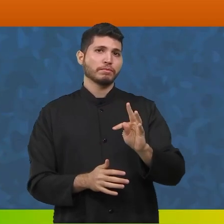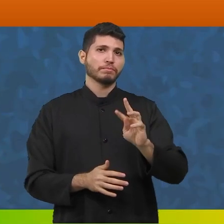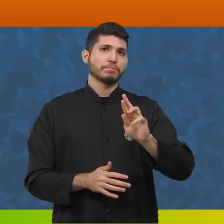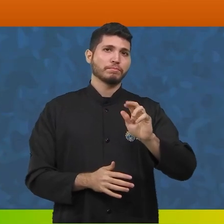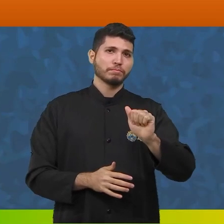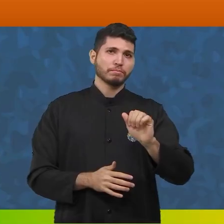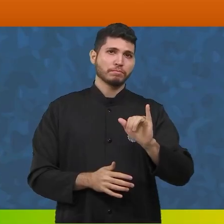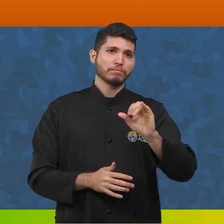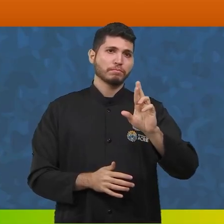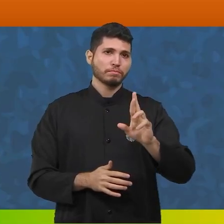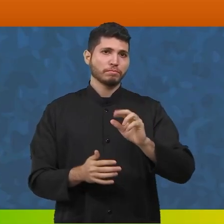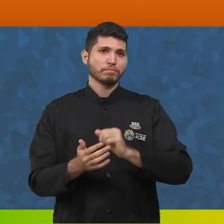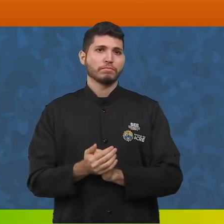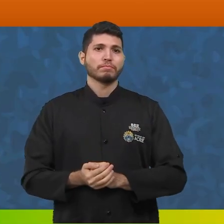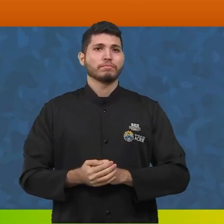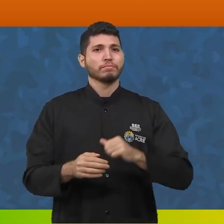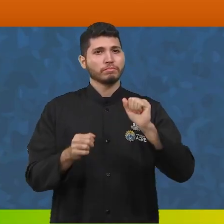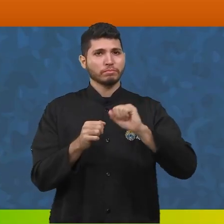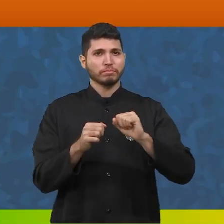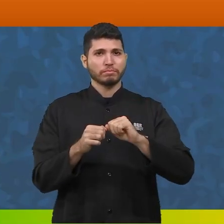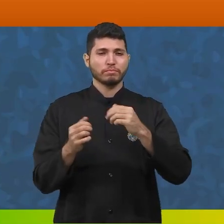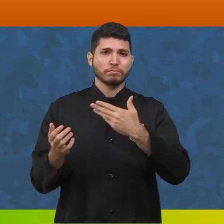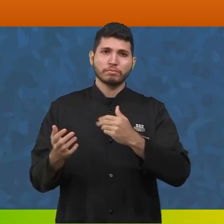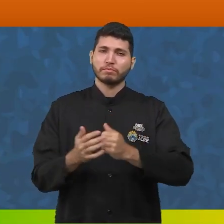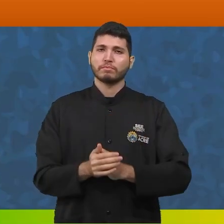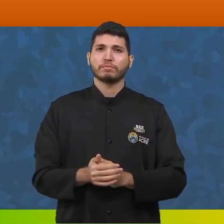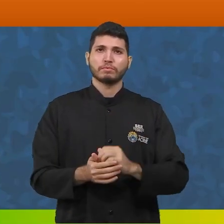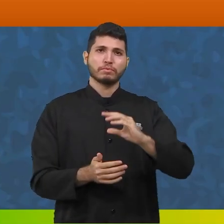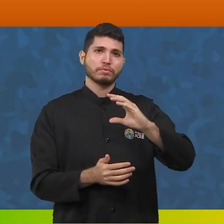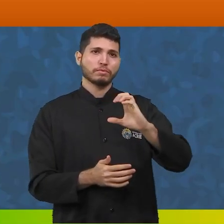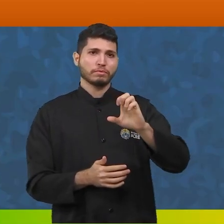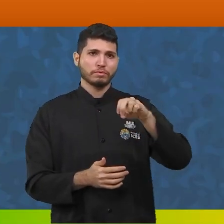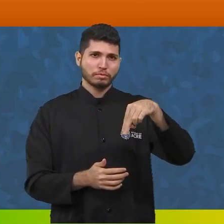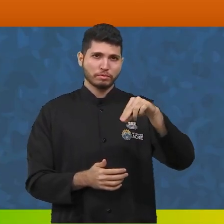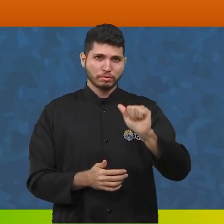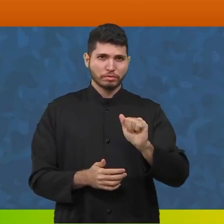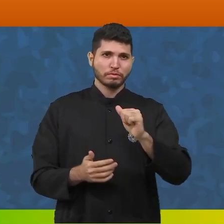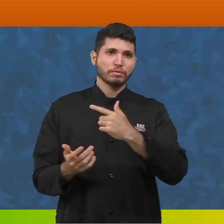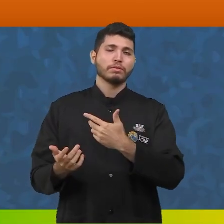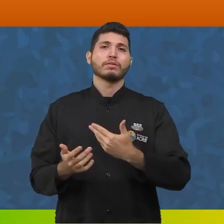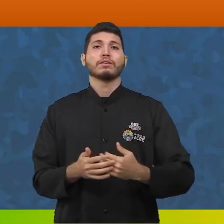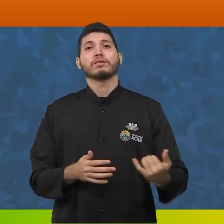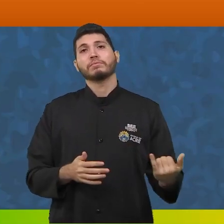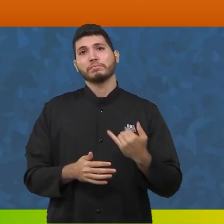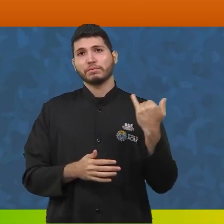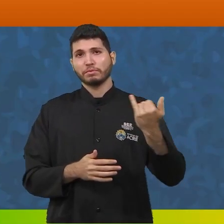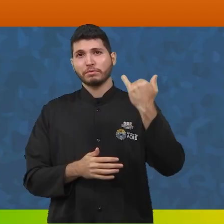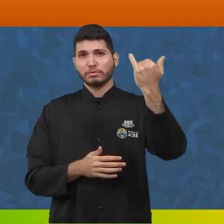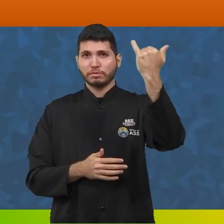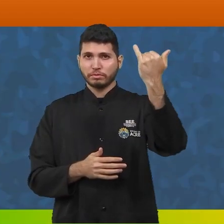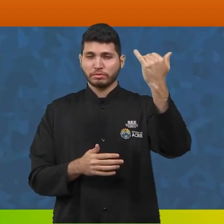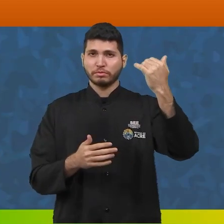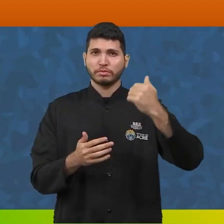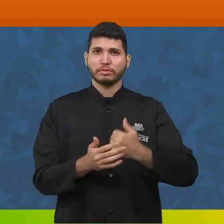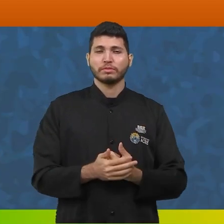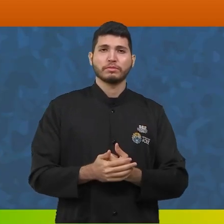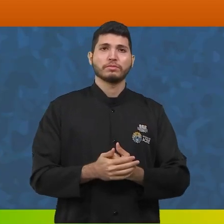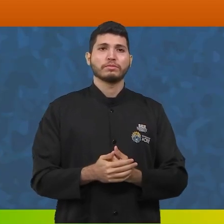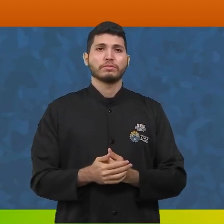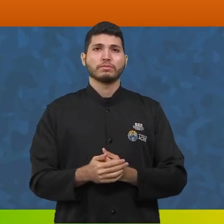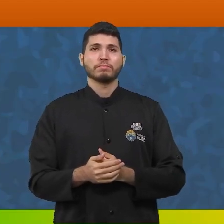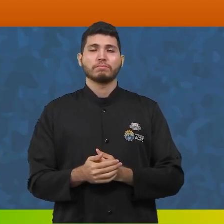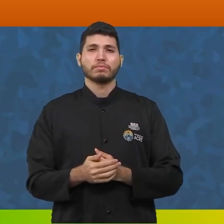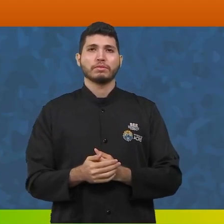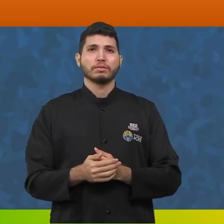Produção cenográfica e o figurino. A cenografia ela é essencial para imergir o